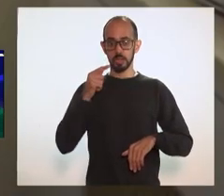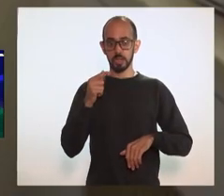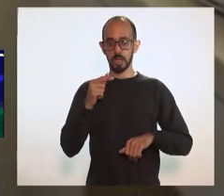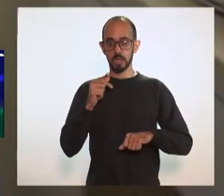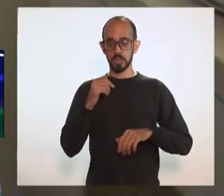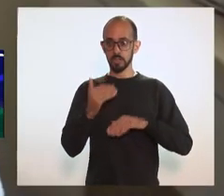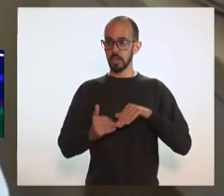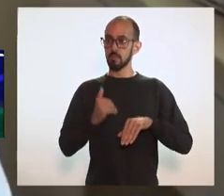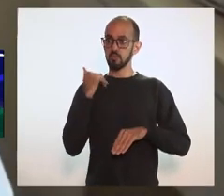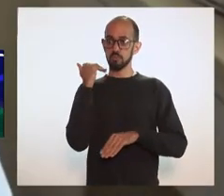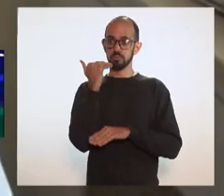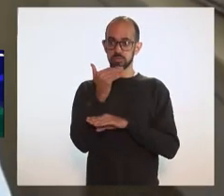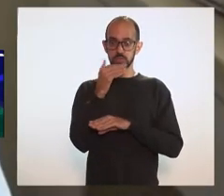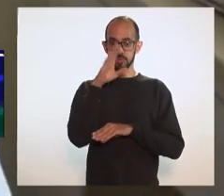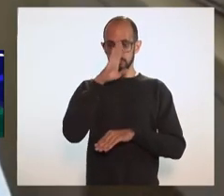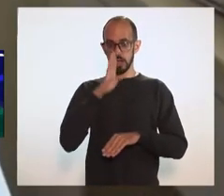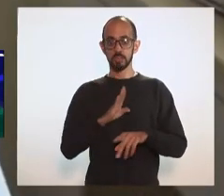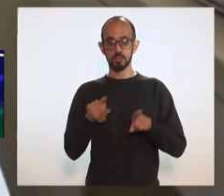o Brasil também o fez.